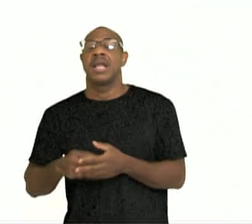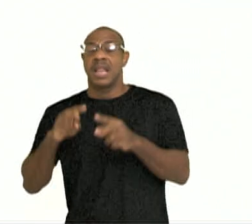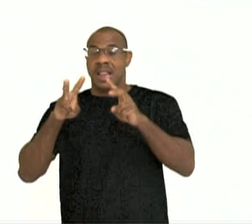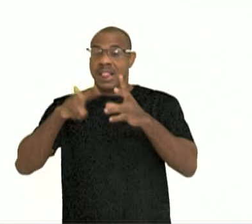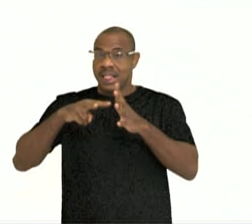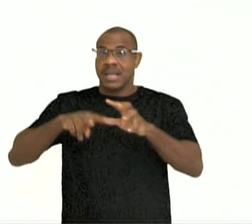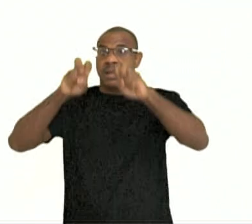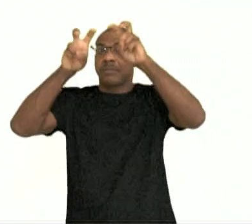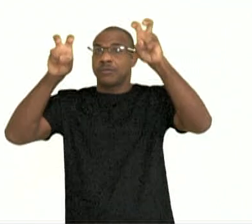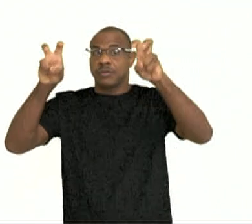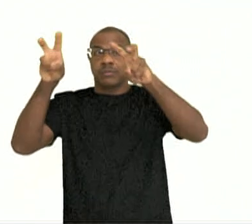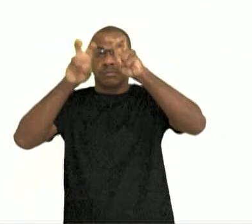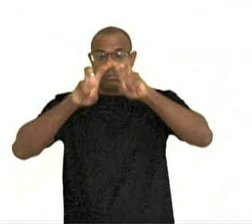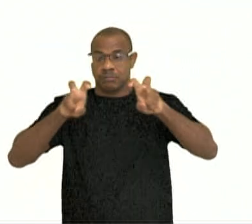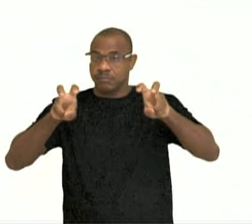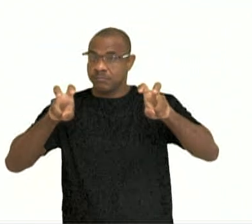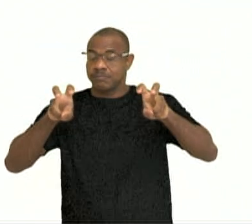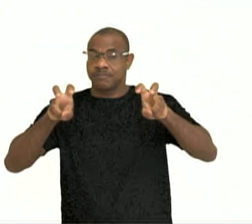notícia.